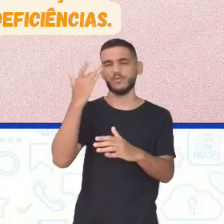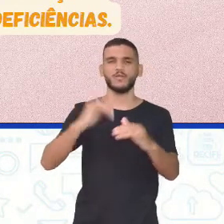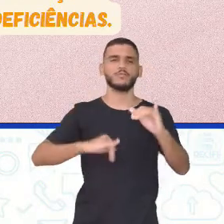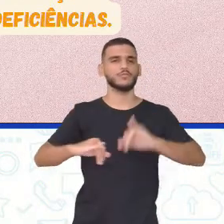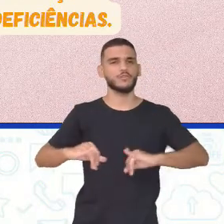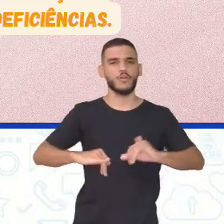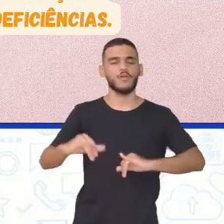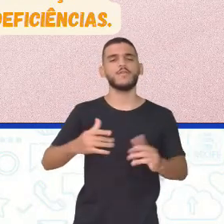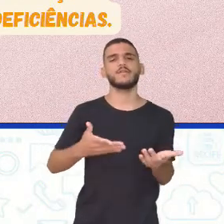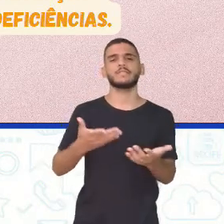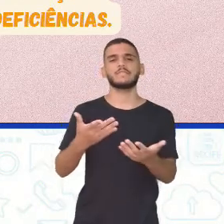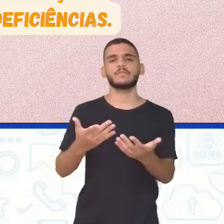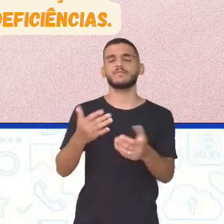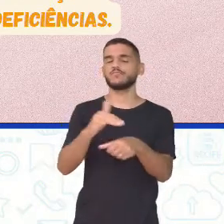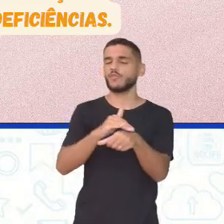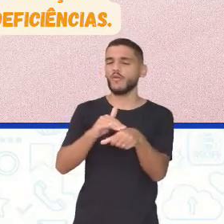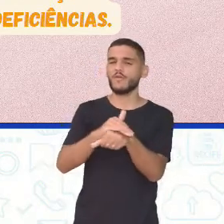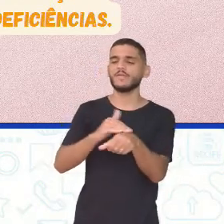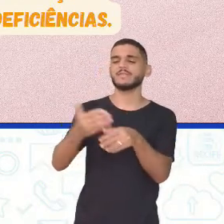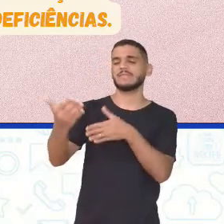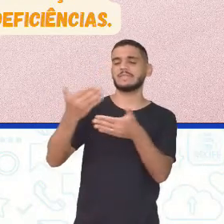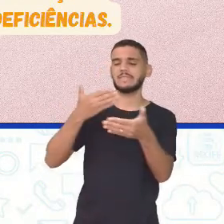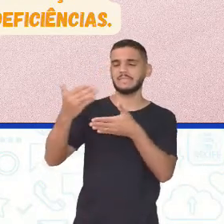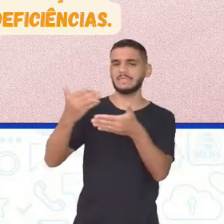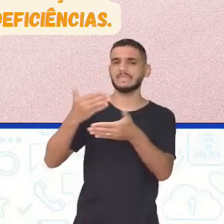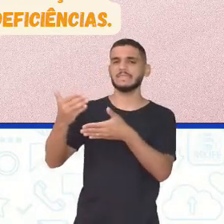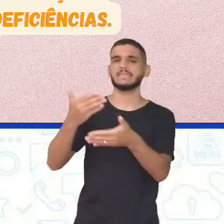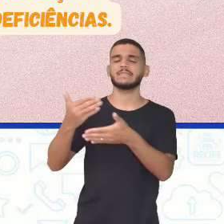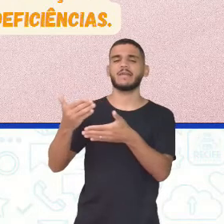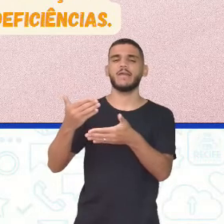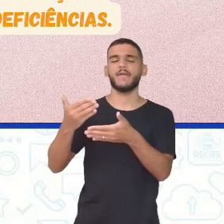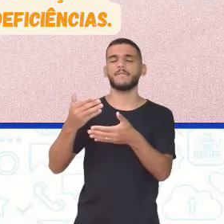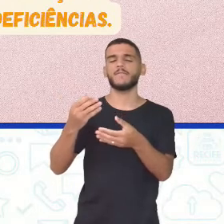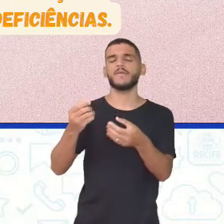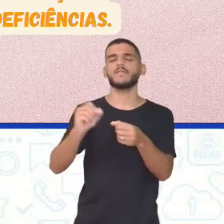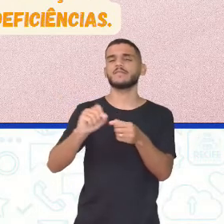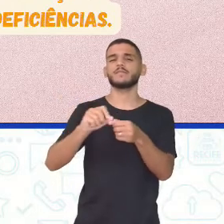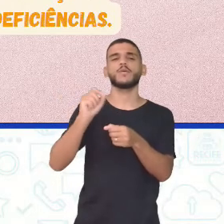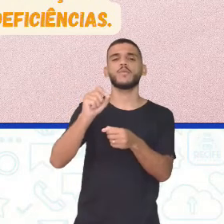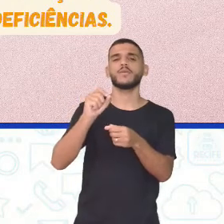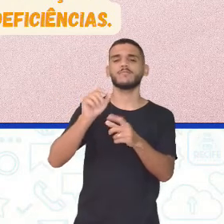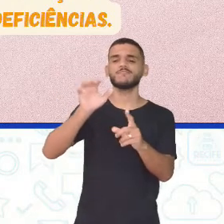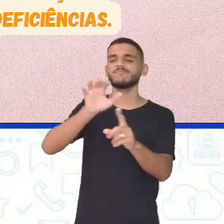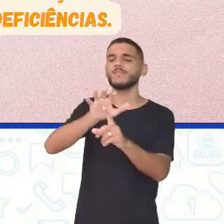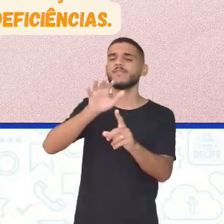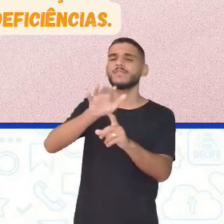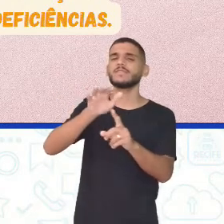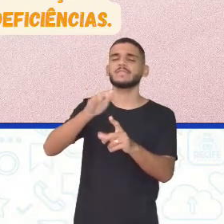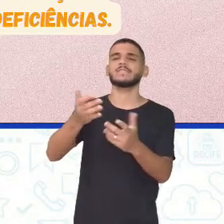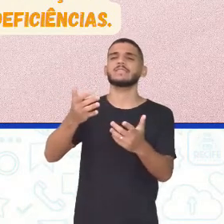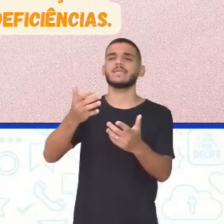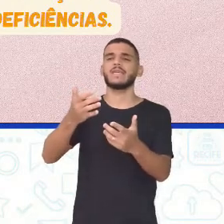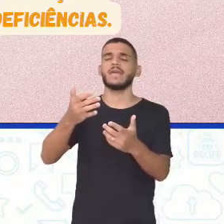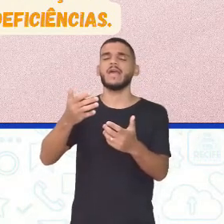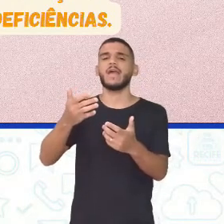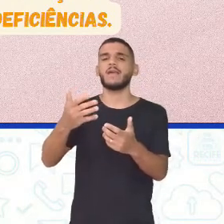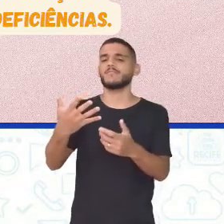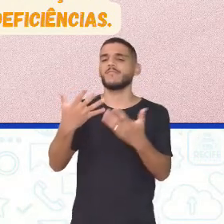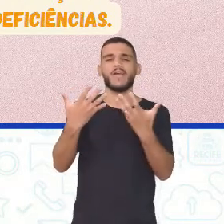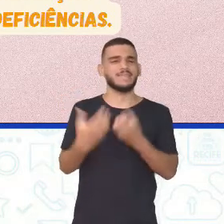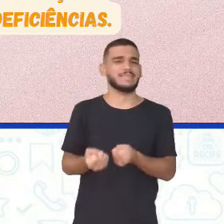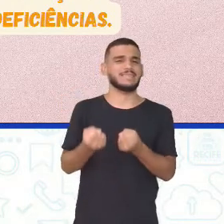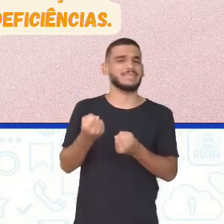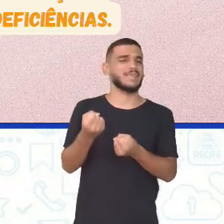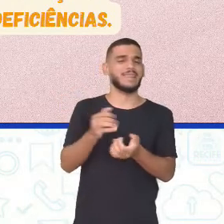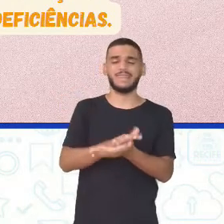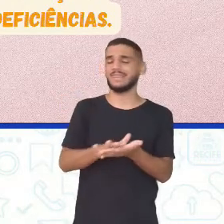agredida, conversar, né, um pouquinho a respeito dessa questão, dizendo que não aceite.